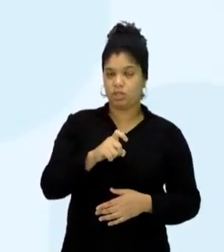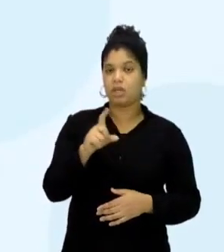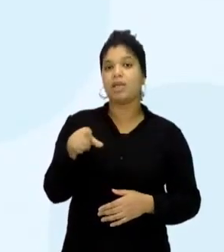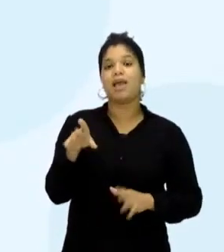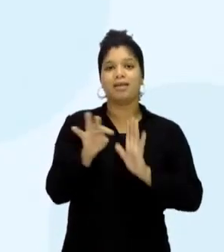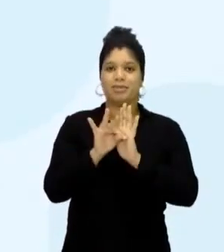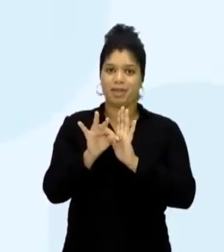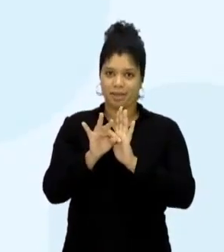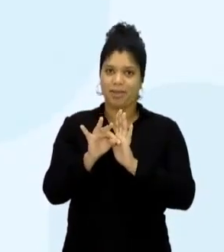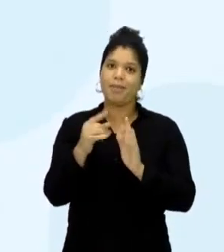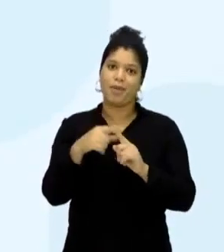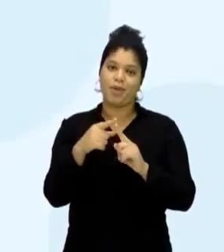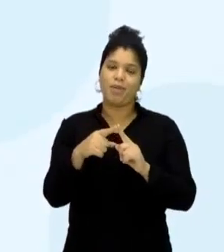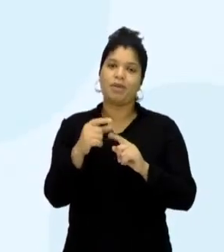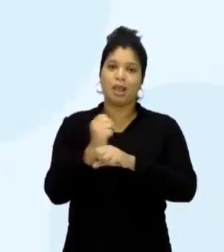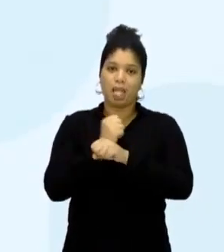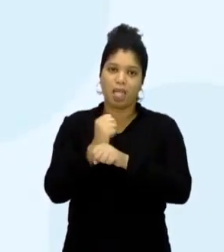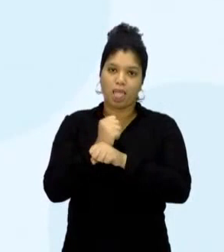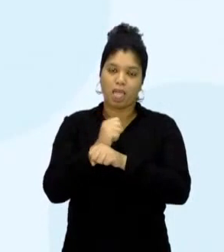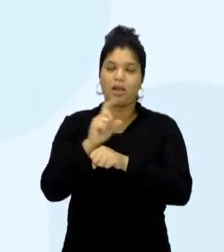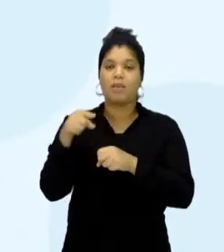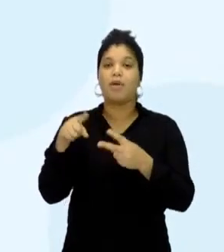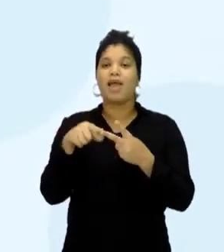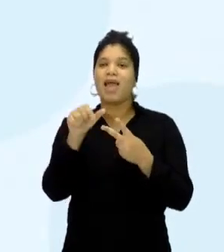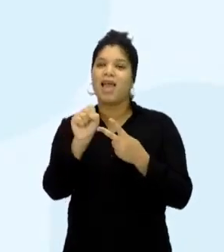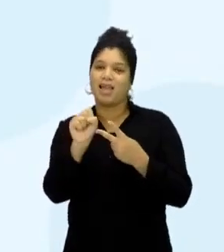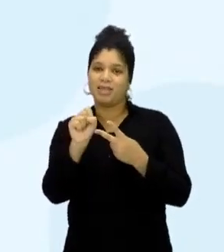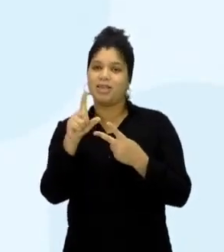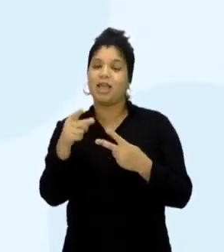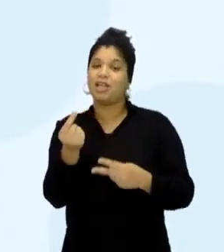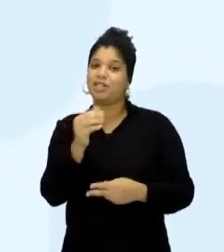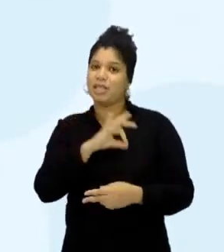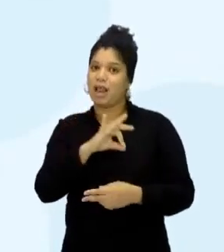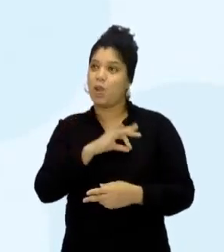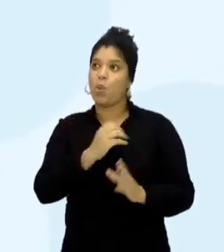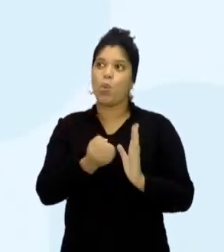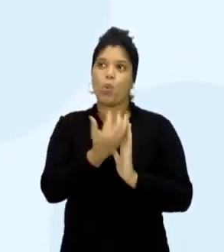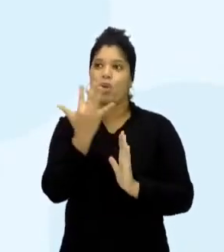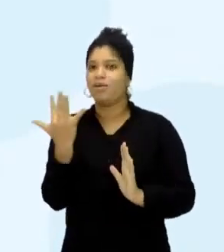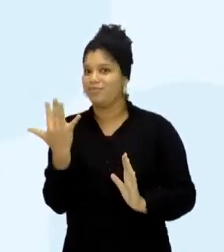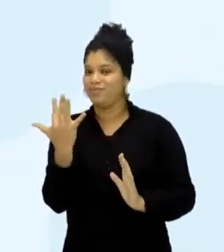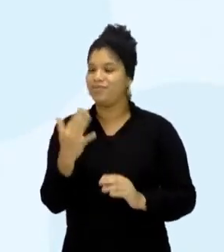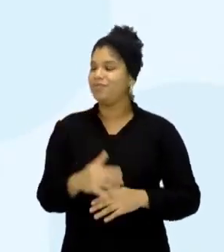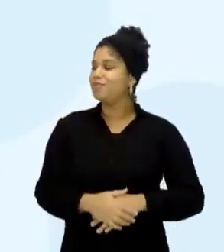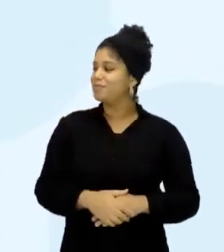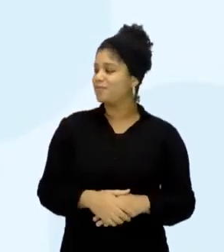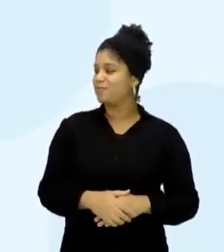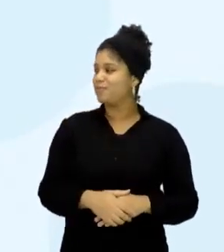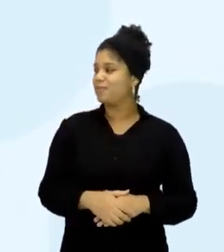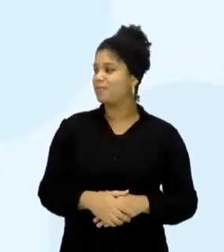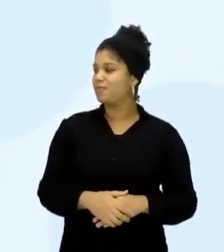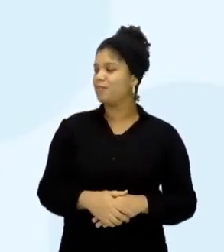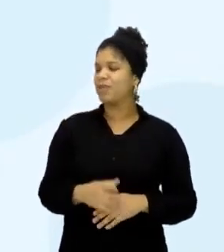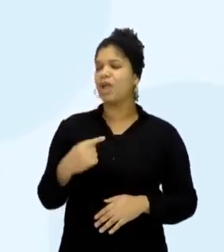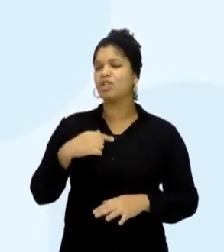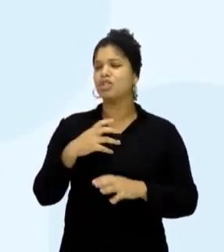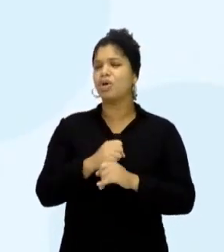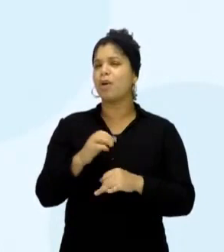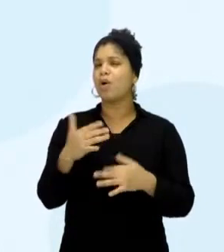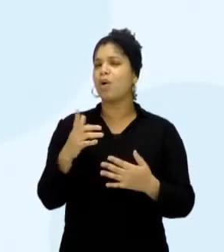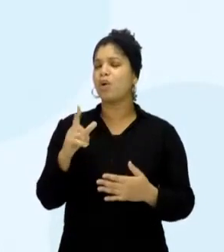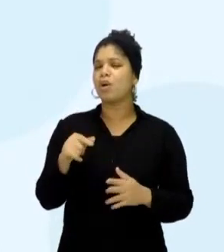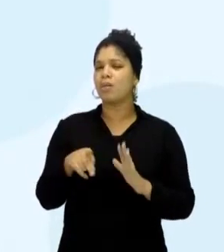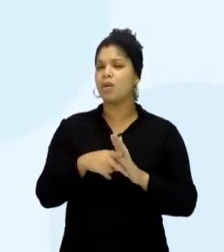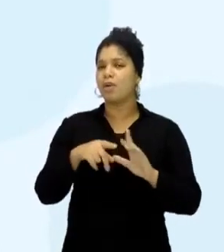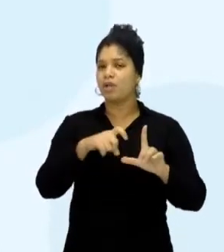né, de anos, e depois no y, que é o s de t, que é o salário mínimo. Tudo bem? Então, que conta eu vou fazer no eixo horizontal, que seria o eixo